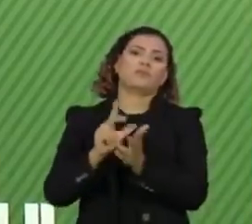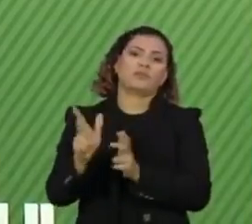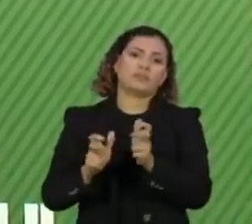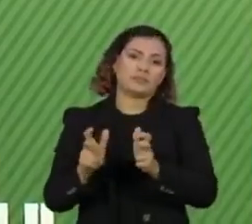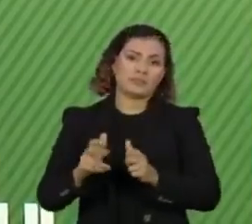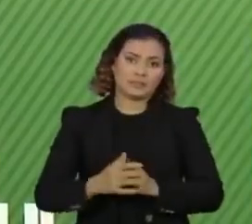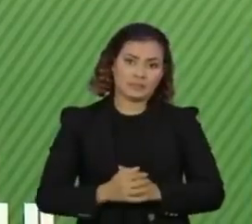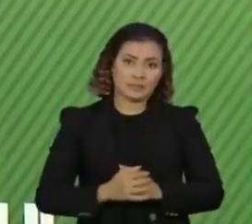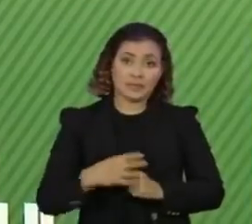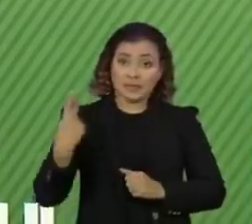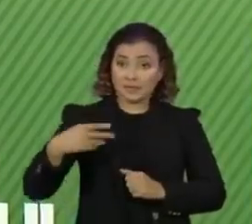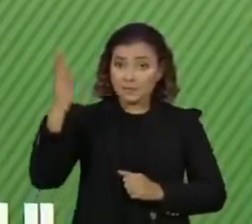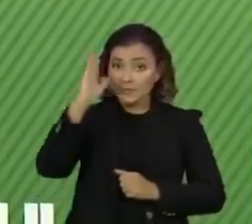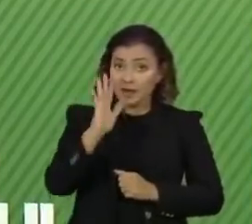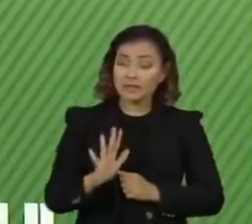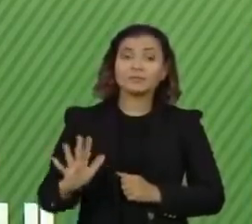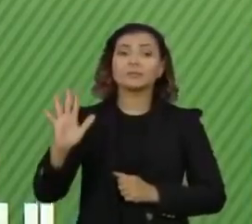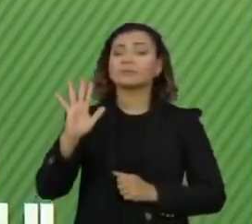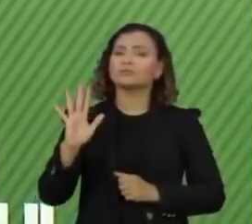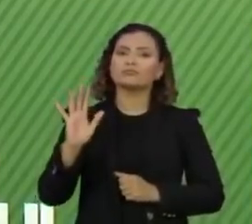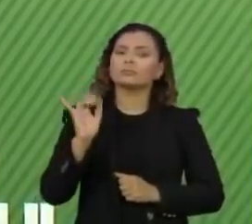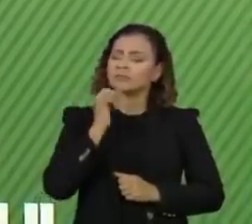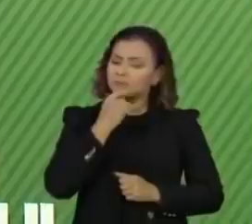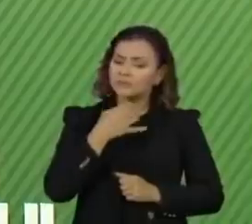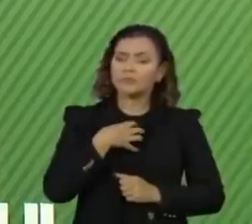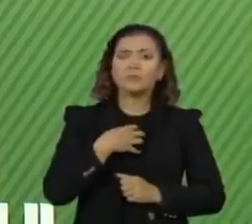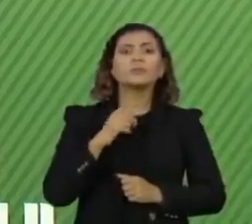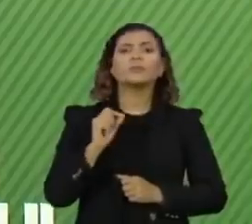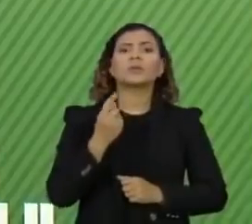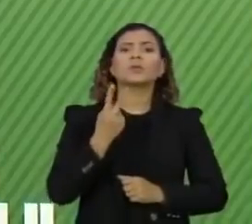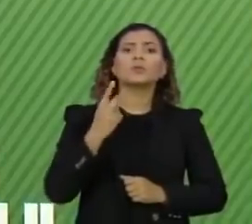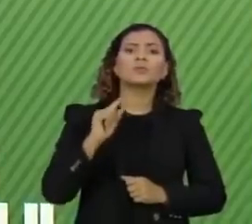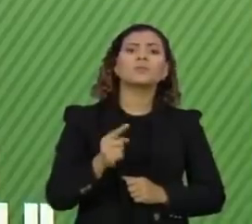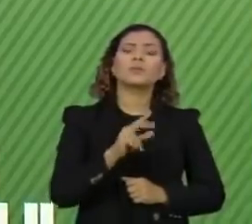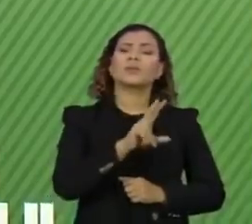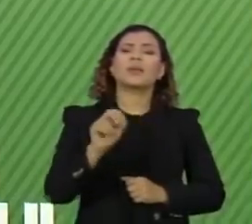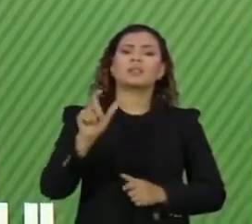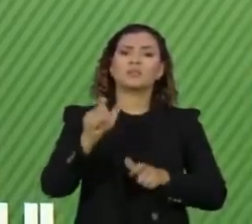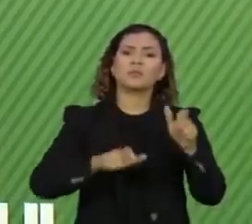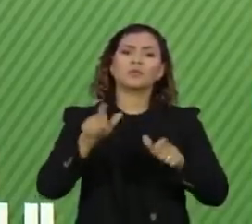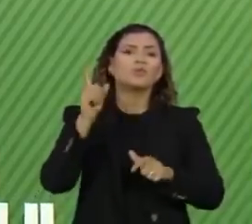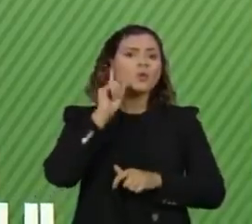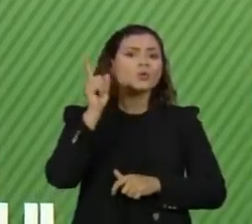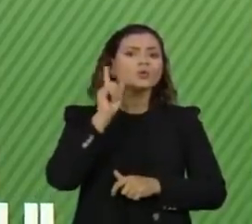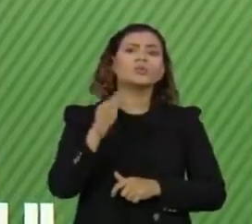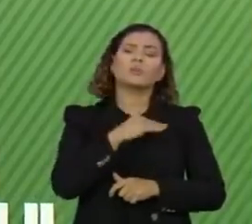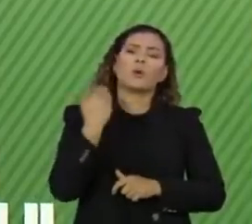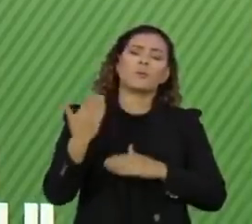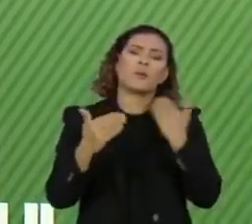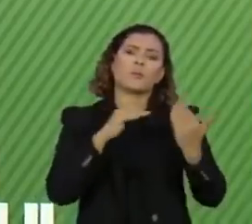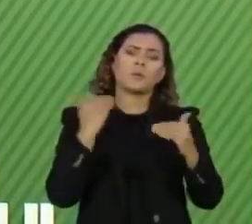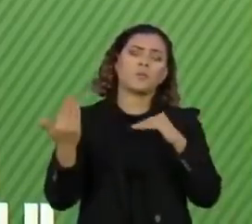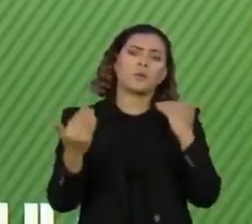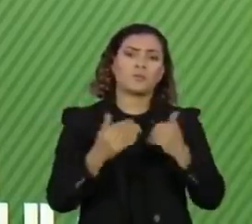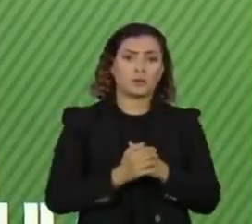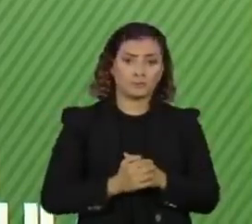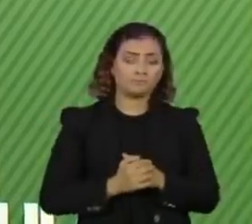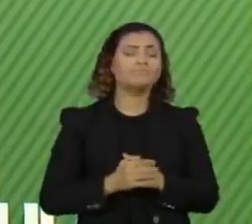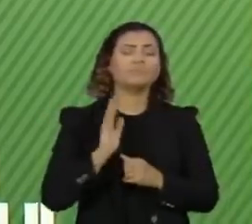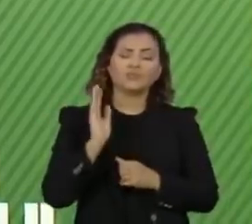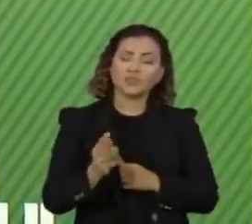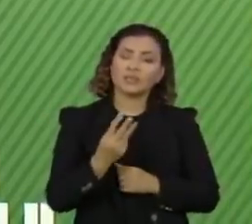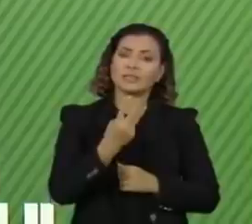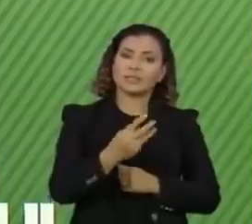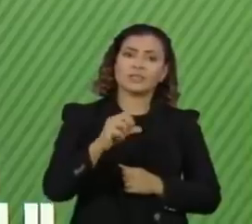O Brasil segue, infelizmente, perdendo 2.500 vidas todos os dias. Já temos